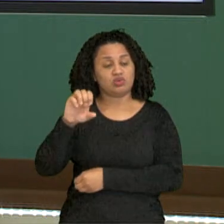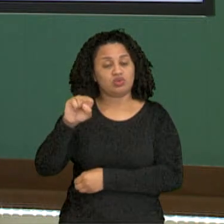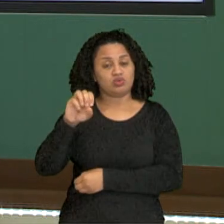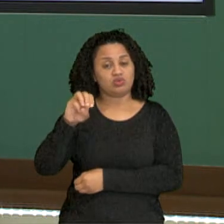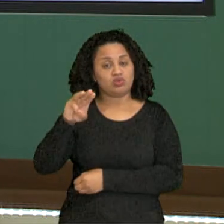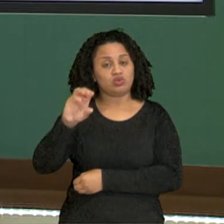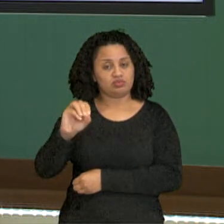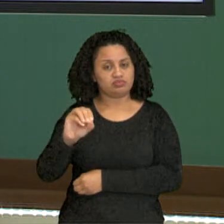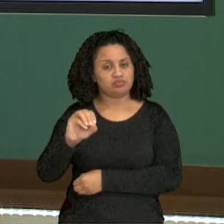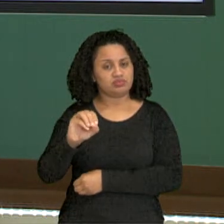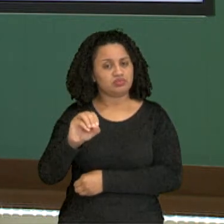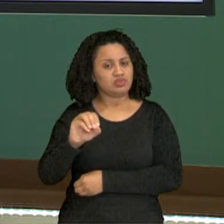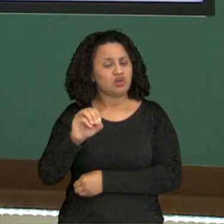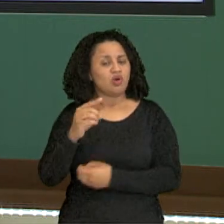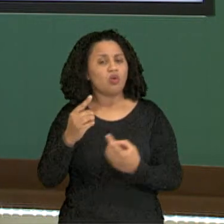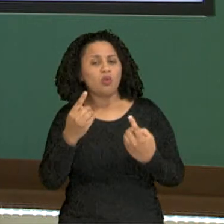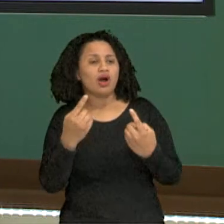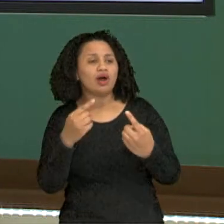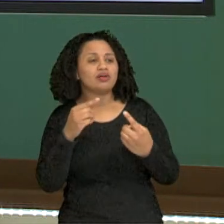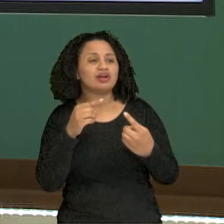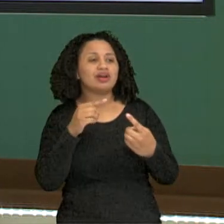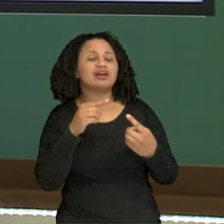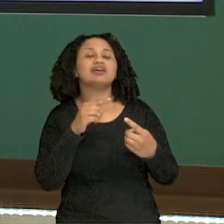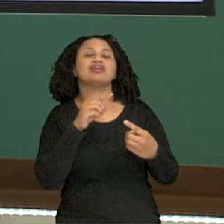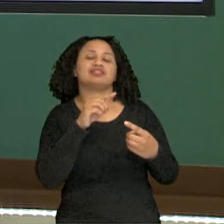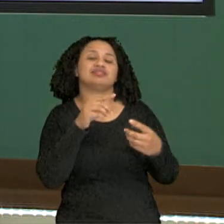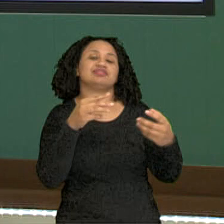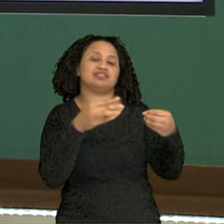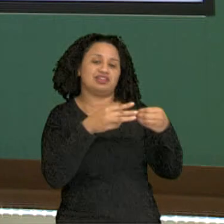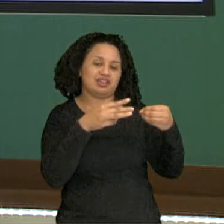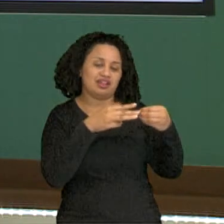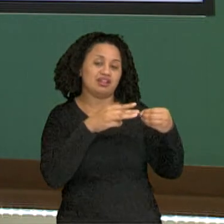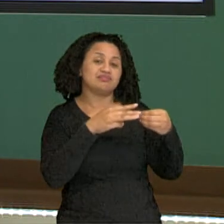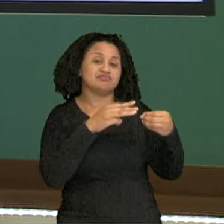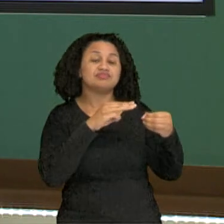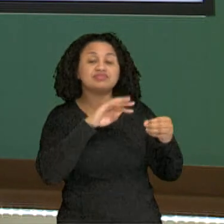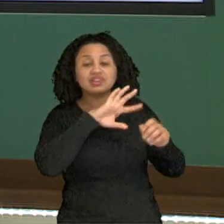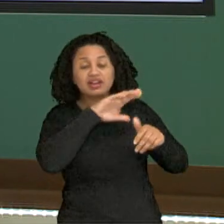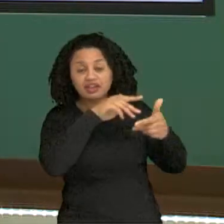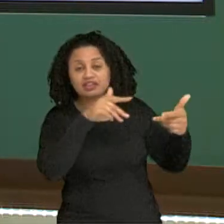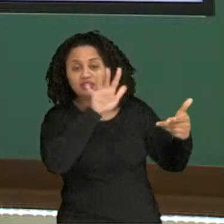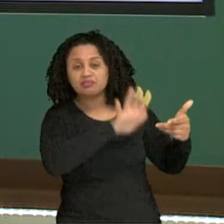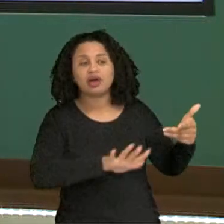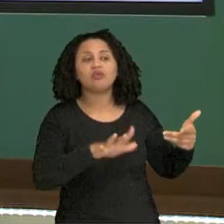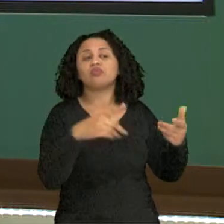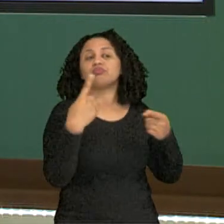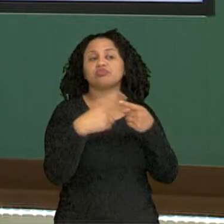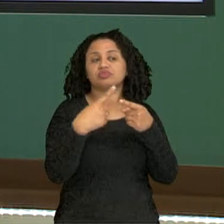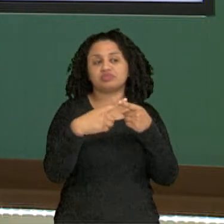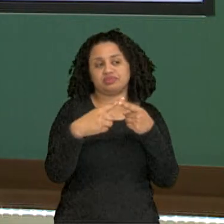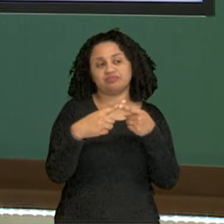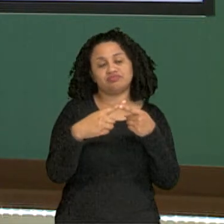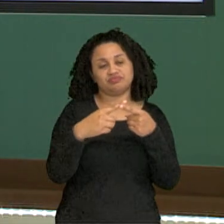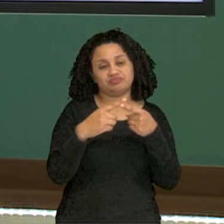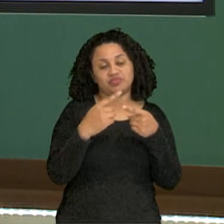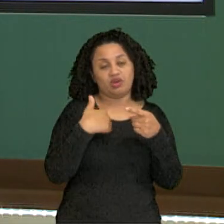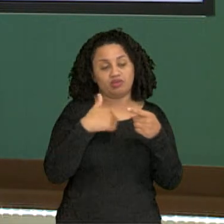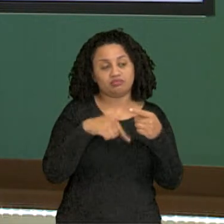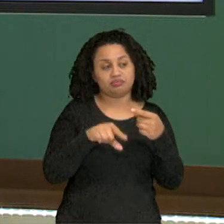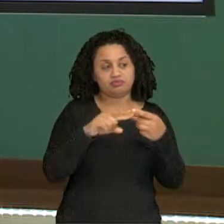vegetal? Vocês acreditam que ela é uma célula animal? Por que ela é uma célula animal? Vamos de baixo para